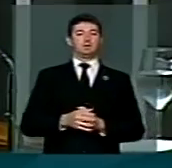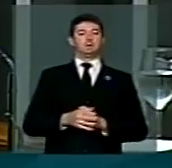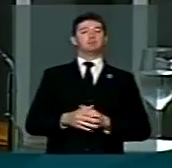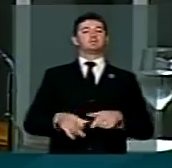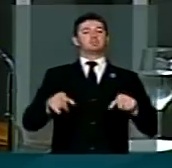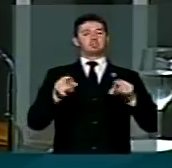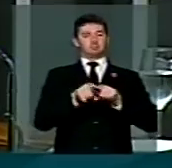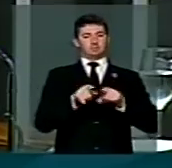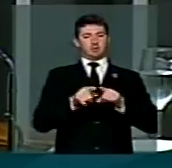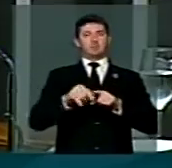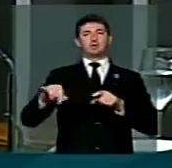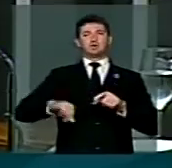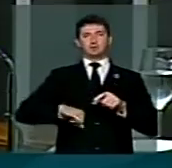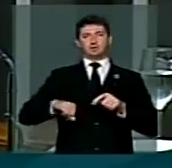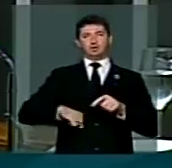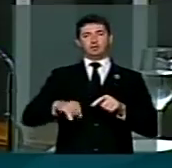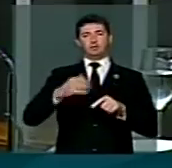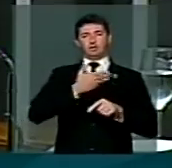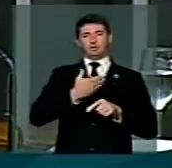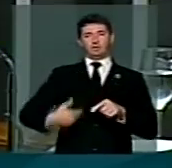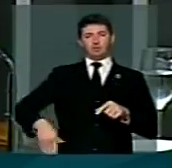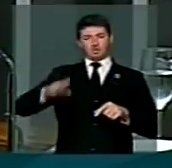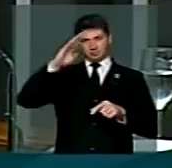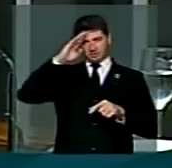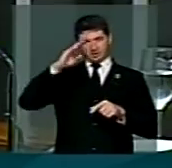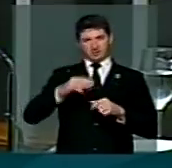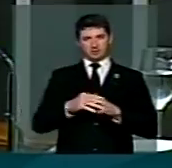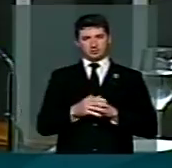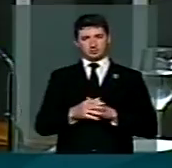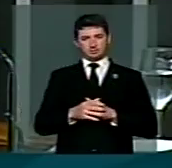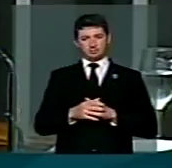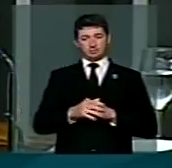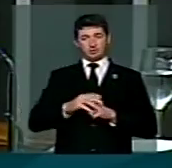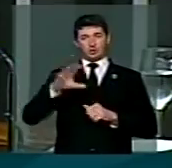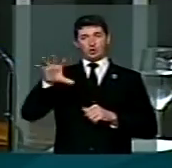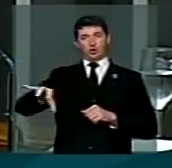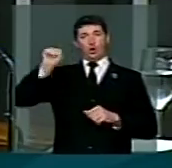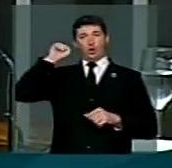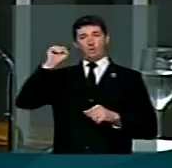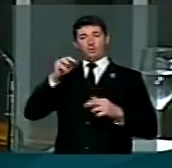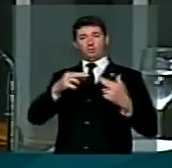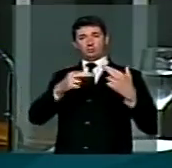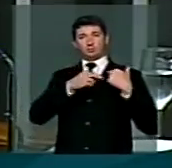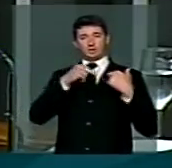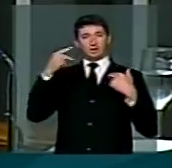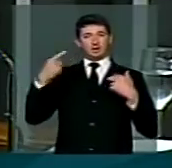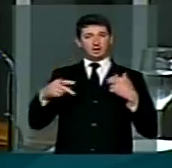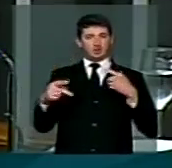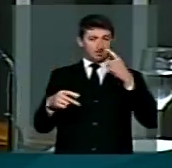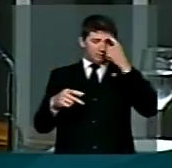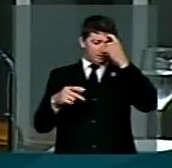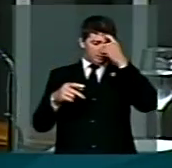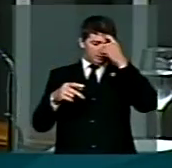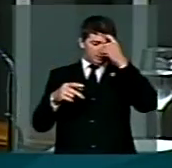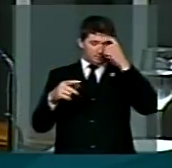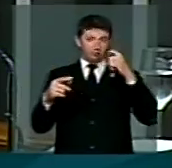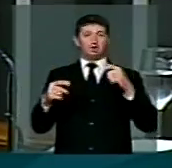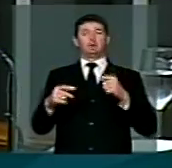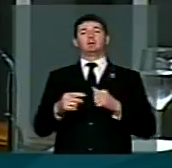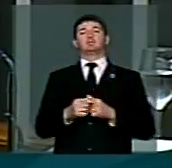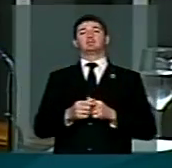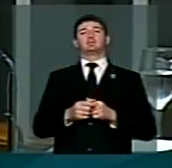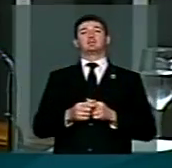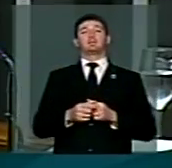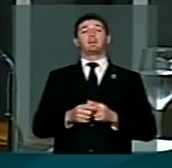também foi vítima do regime militar, que usurpou suas prerrogativas constitucionais